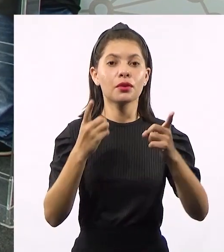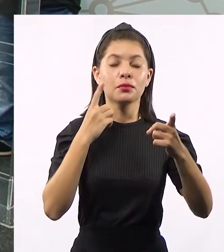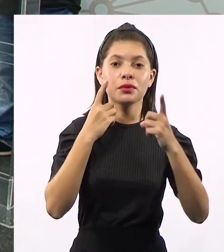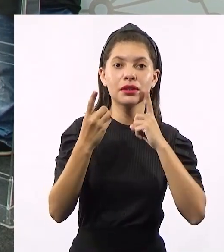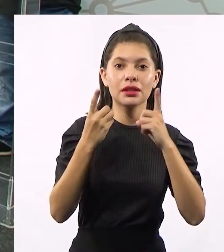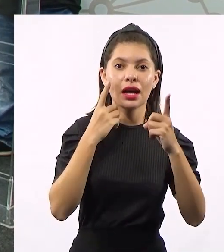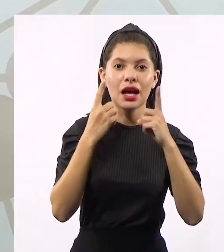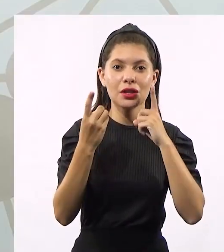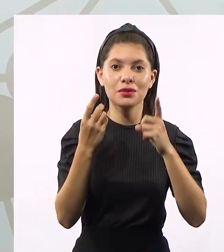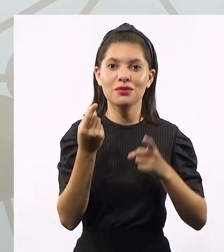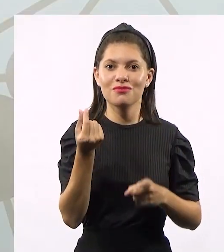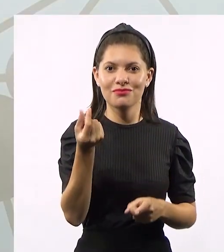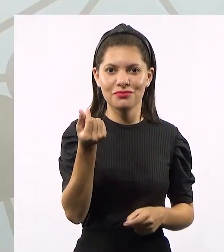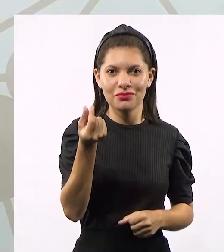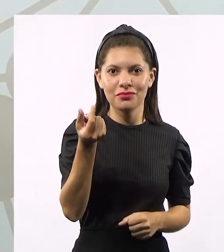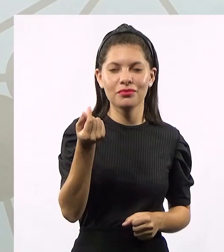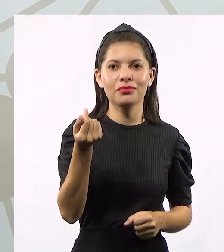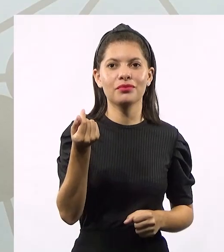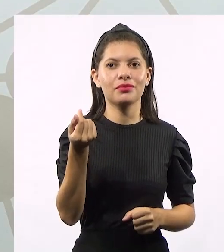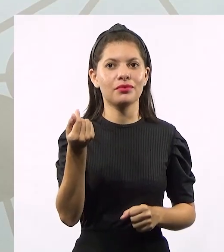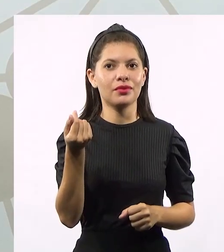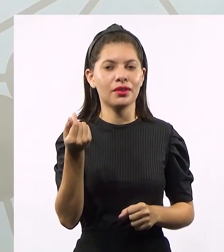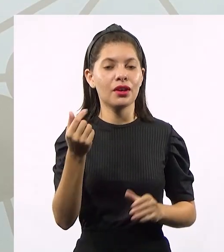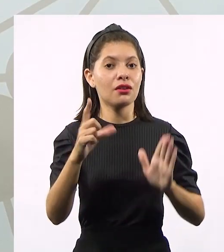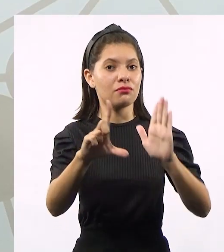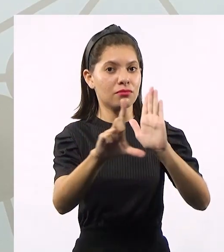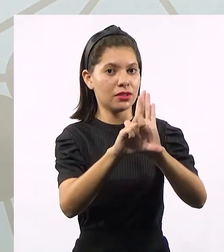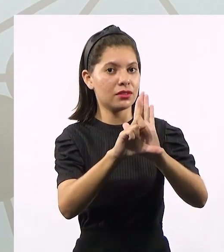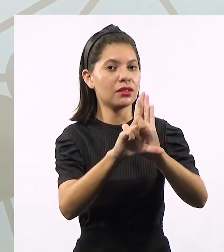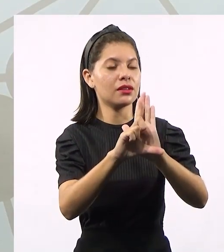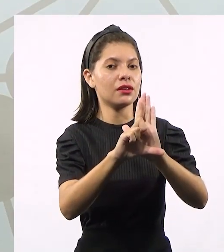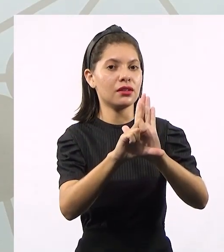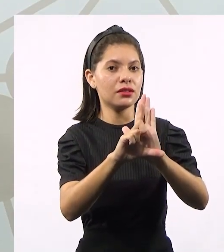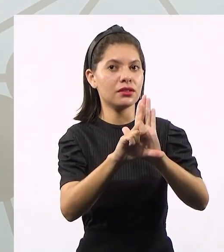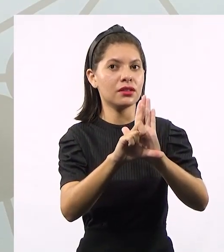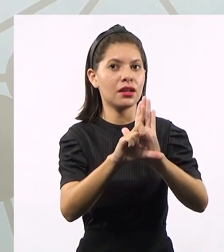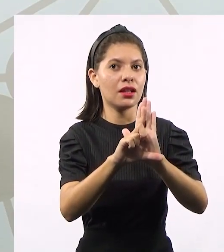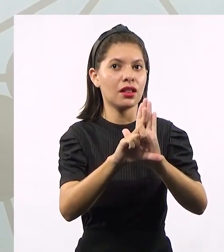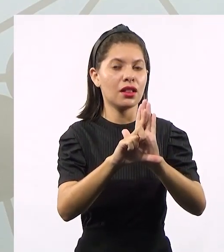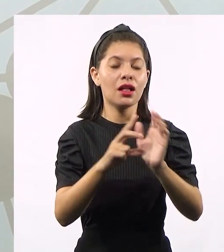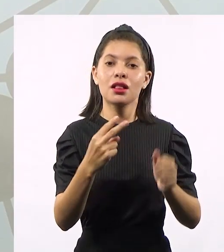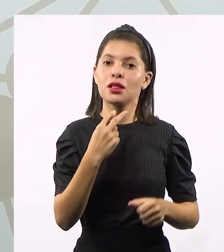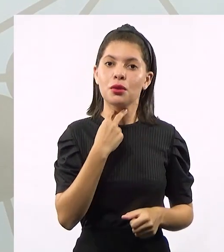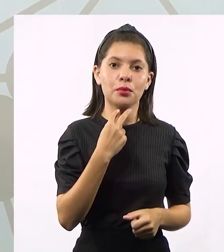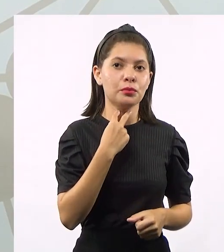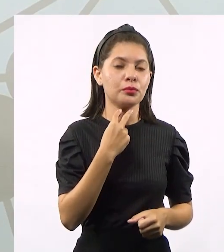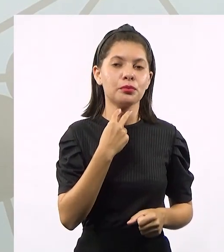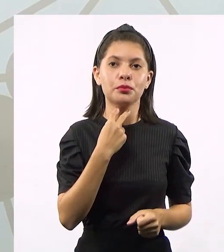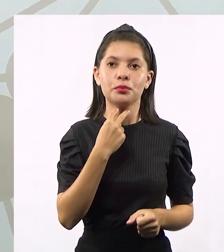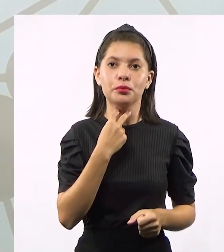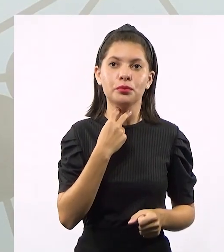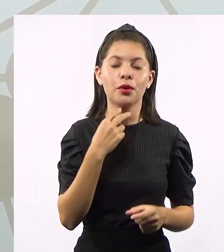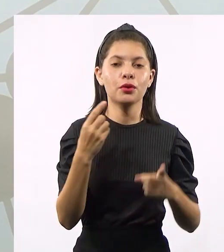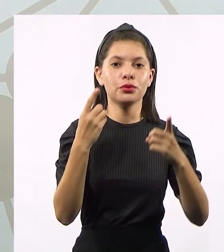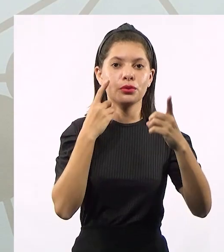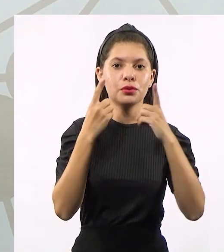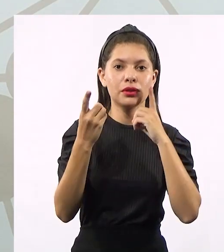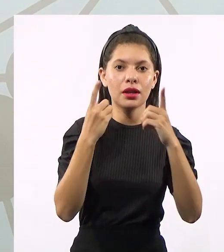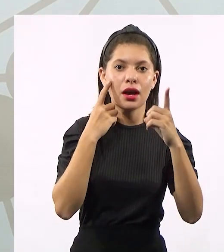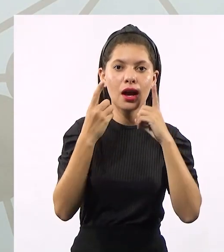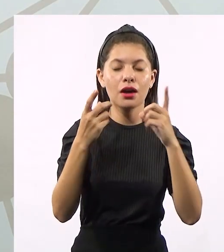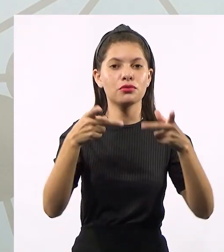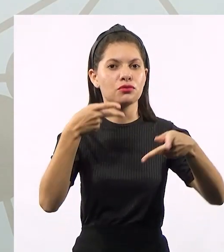dados sensíveis, a gente tem até que ter cuidado com legislações que impedem a manipulação desses dados, né? Então a gente tem que ter